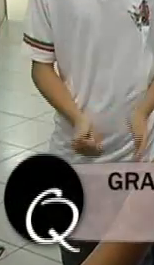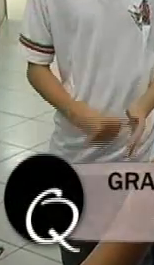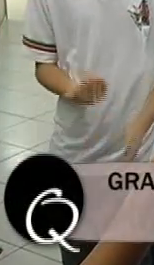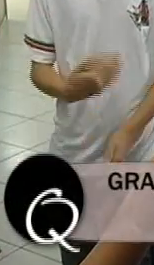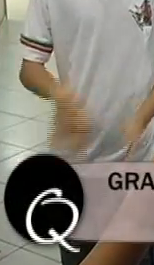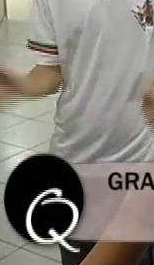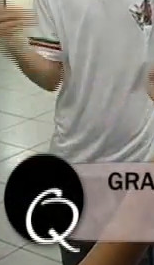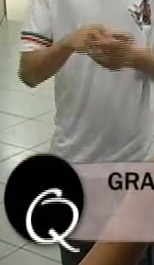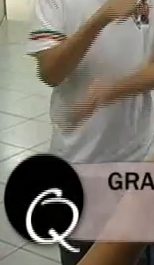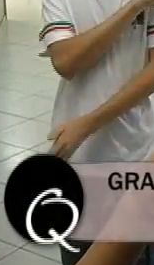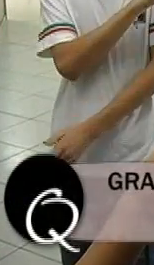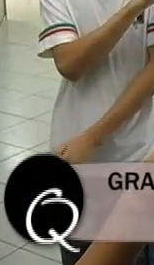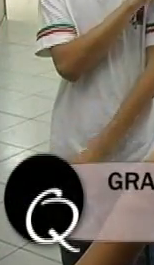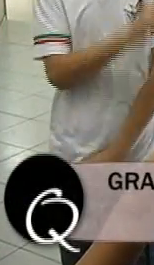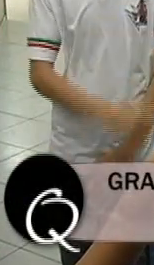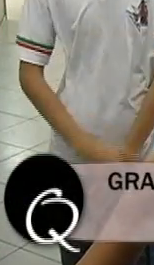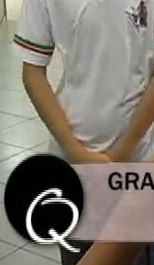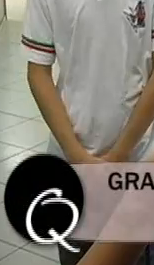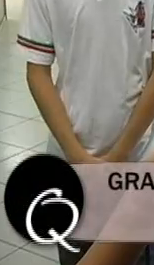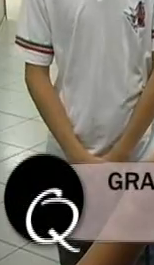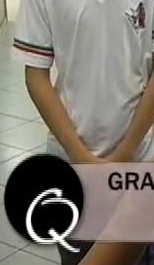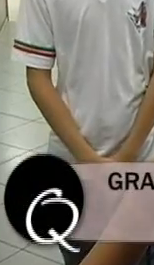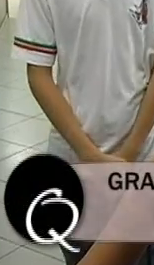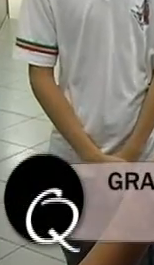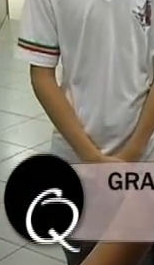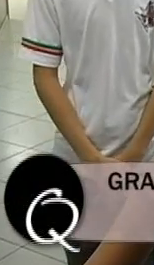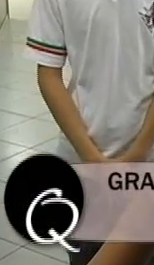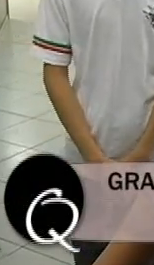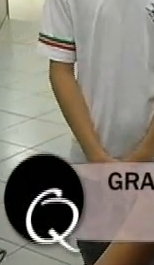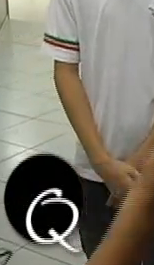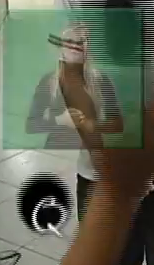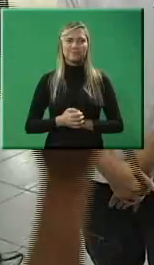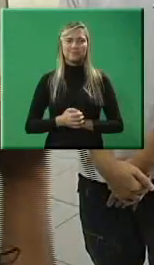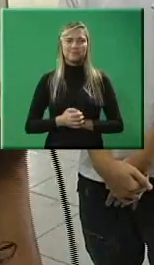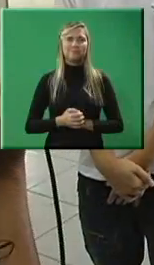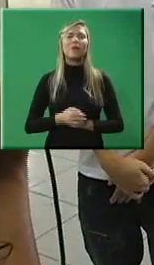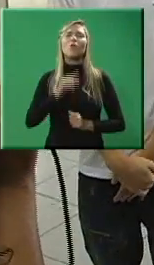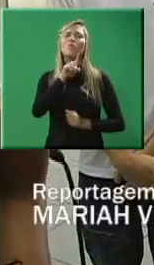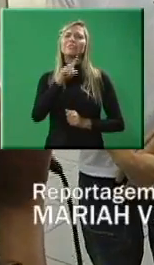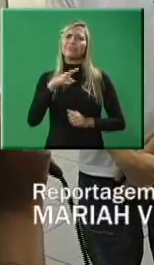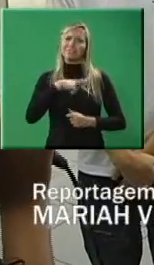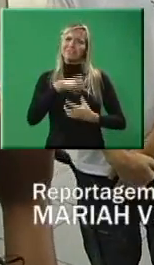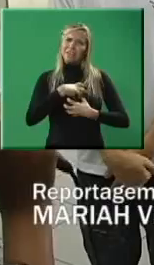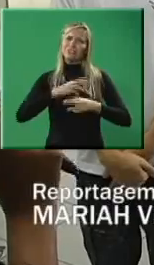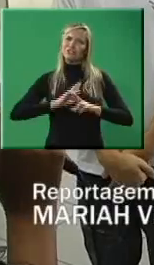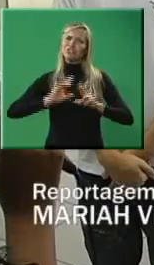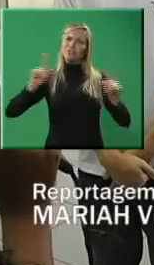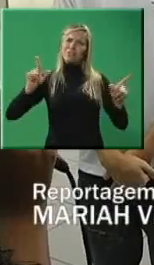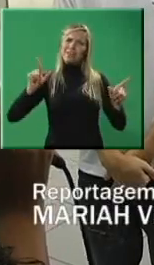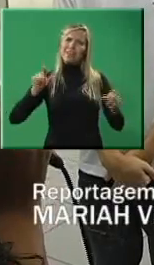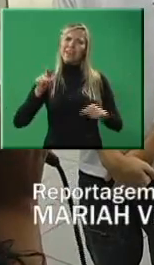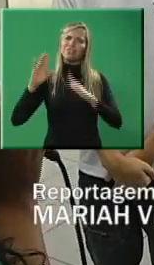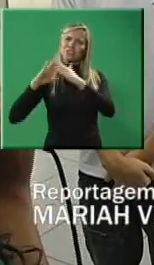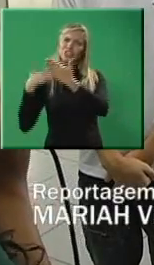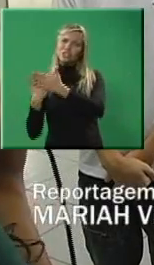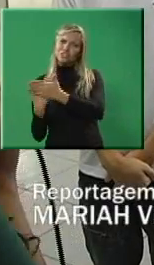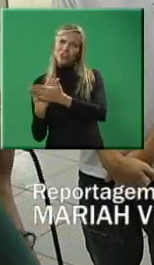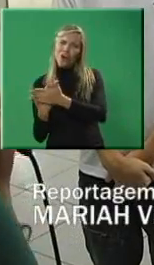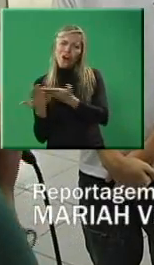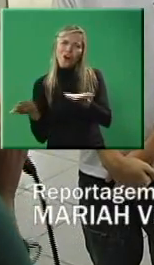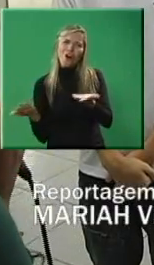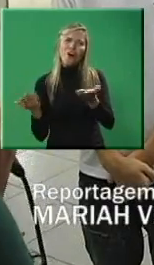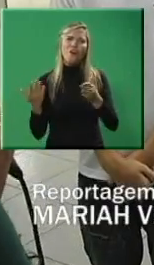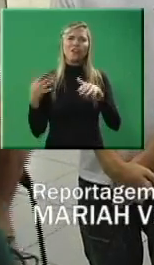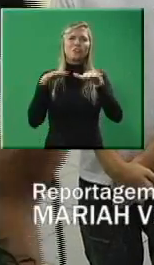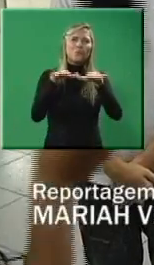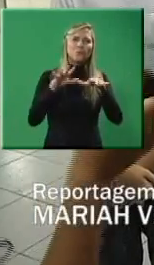Primeiro, estudei na Vida, na Escola Vida. Ih, minha vida inteira lá na Escola Vida, até na 8ª série. Você sentiu diferença ao vir aqui para uma escola estadual com pessoas